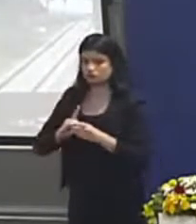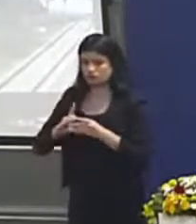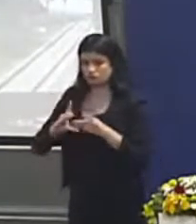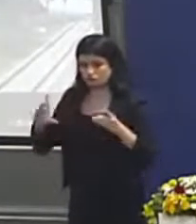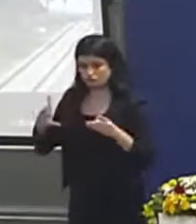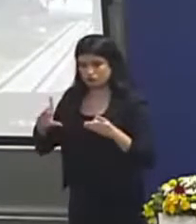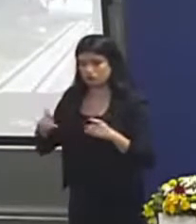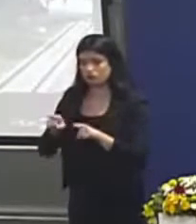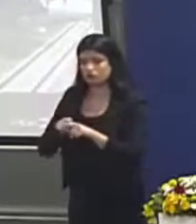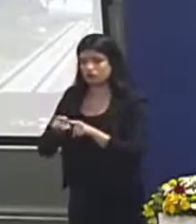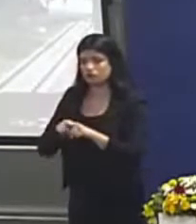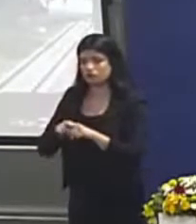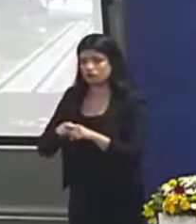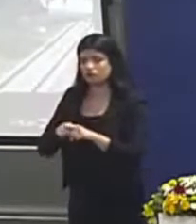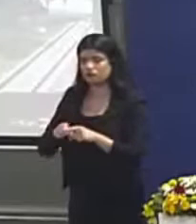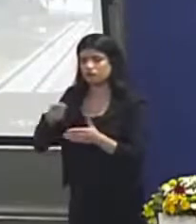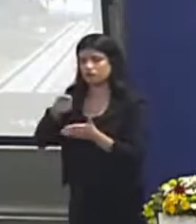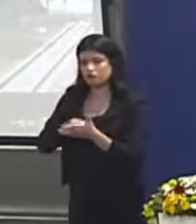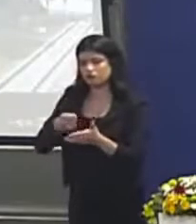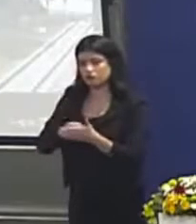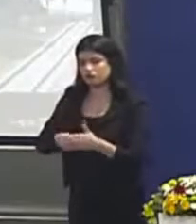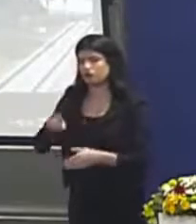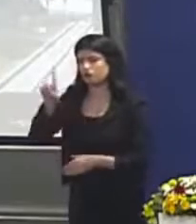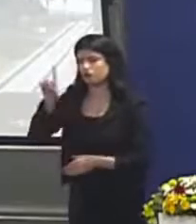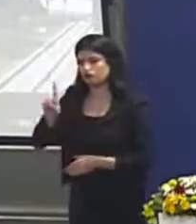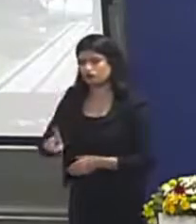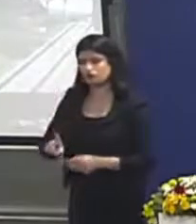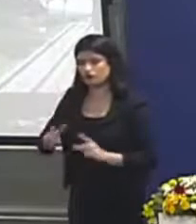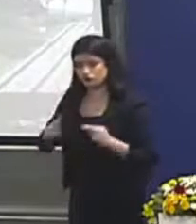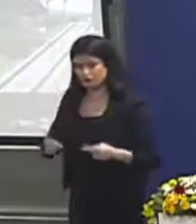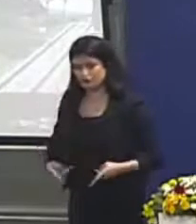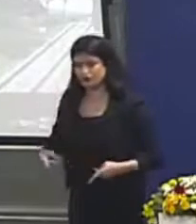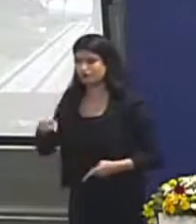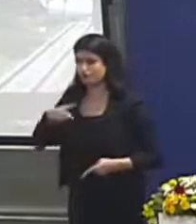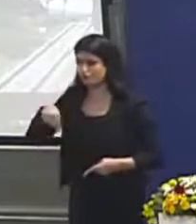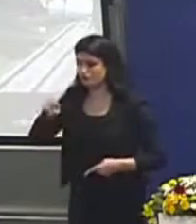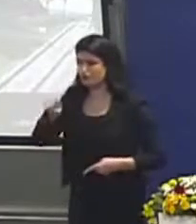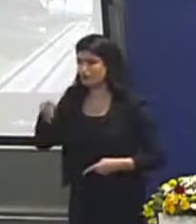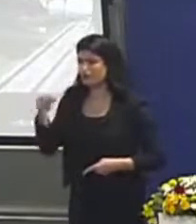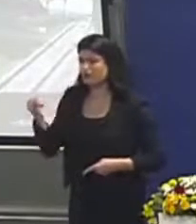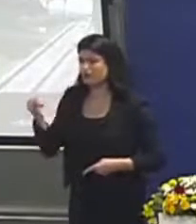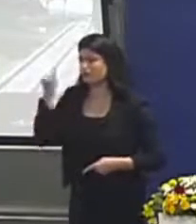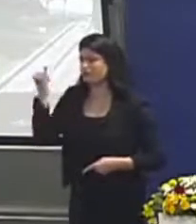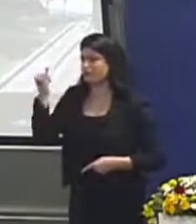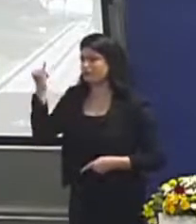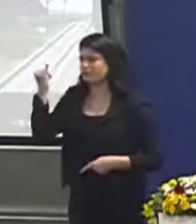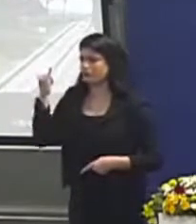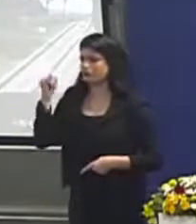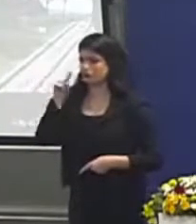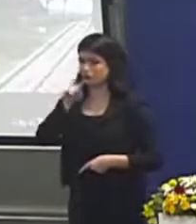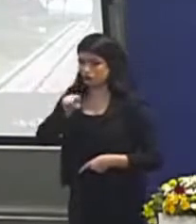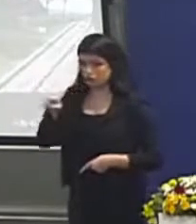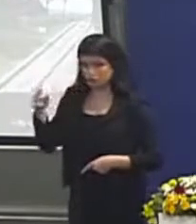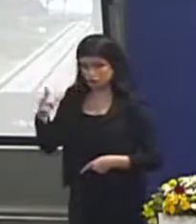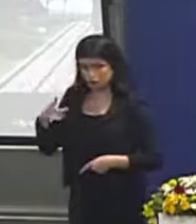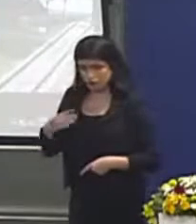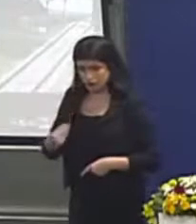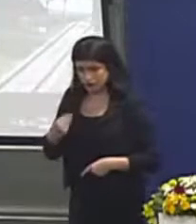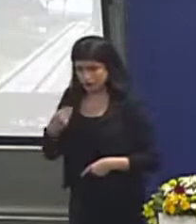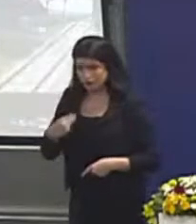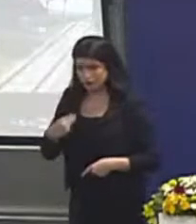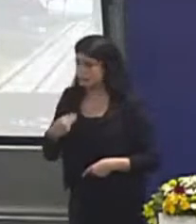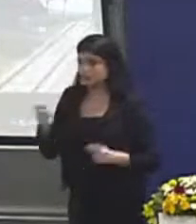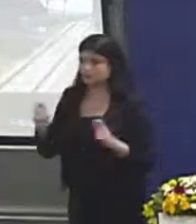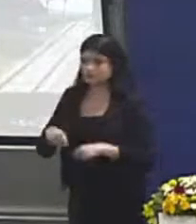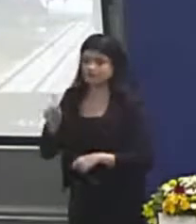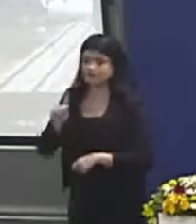dos direitos humanos. Vocês são democraticamente essenciais. Sem vocês, essa gestão não teria sido